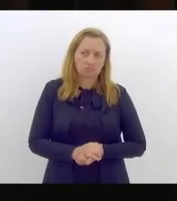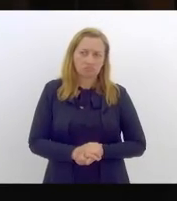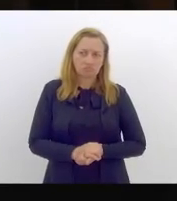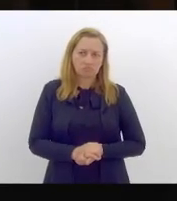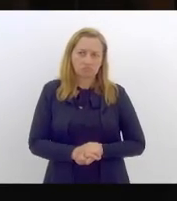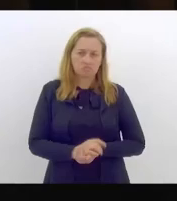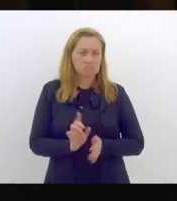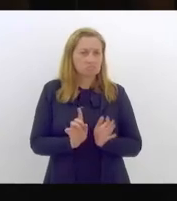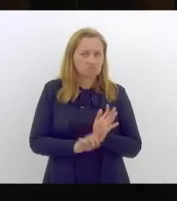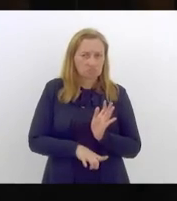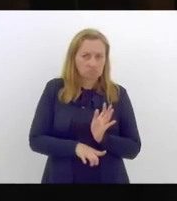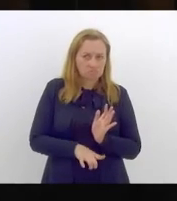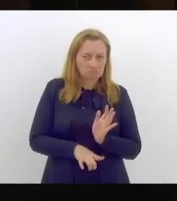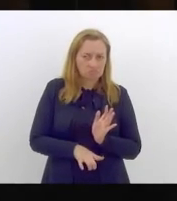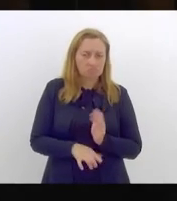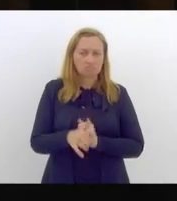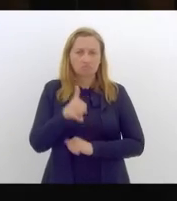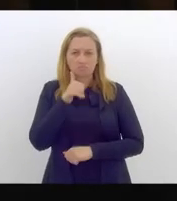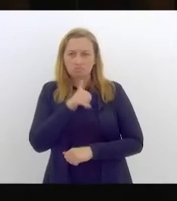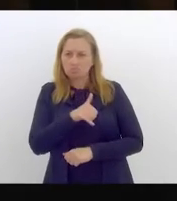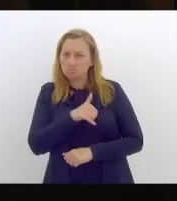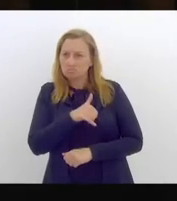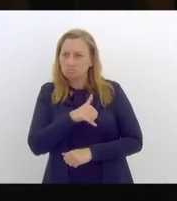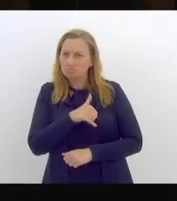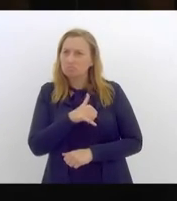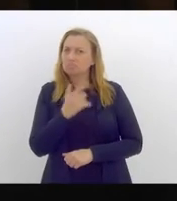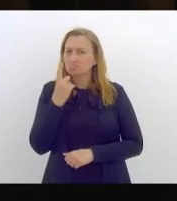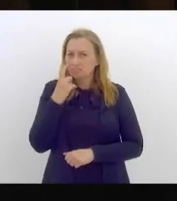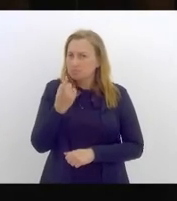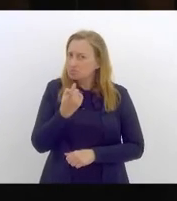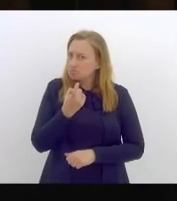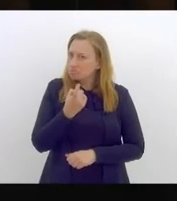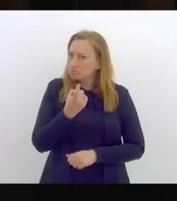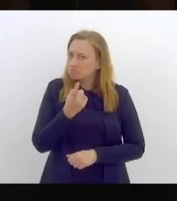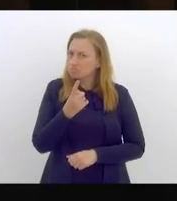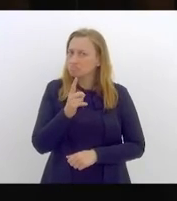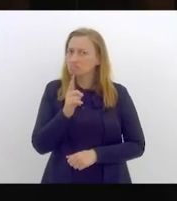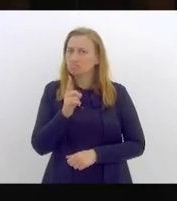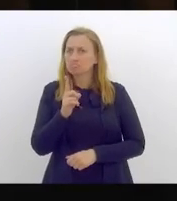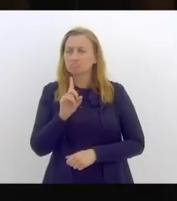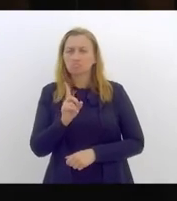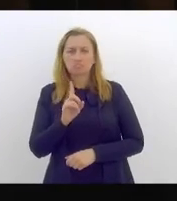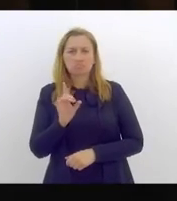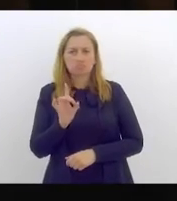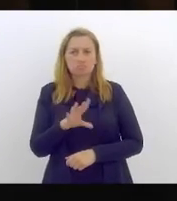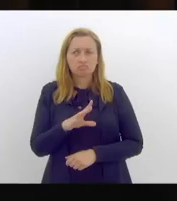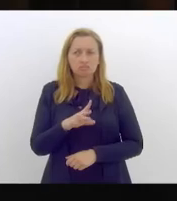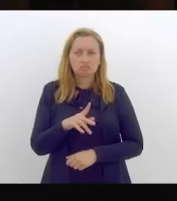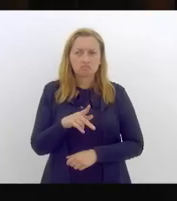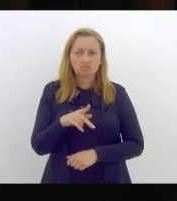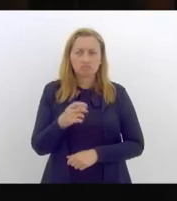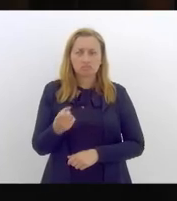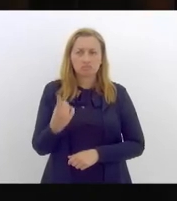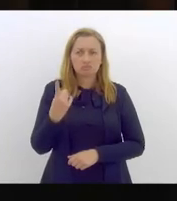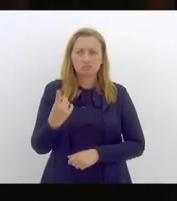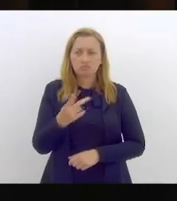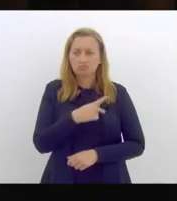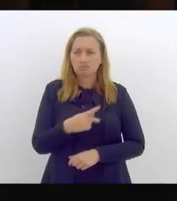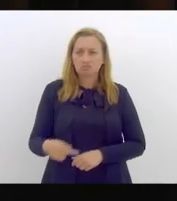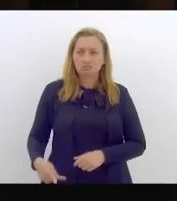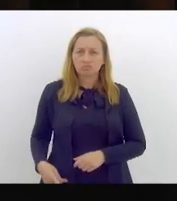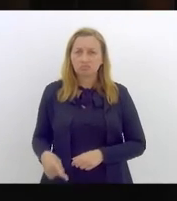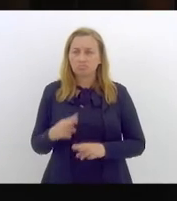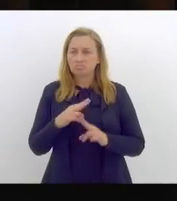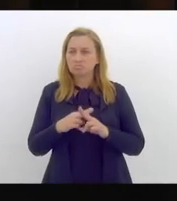e diminuir as mulheres, a gente vê ele não só trazendo o ex-presidente da